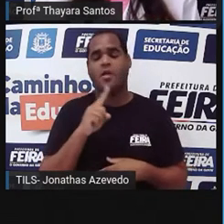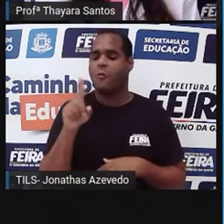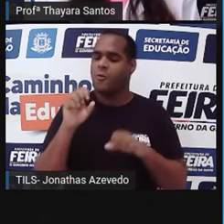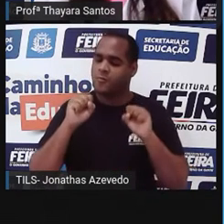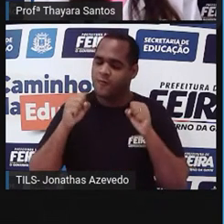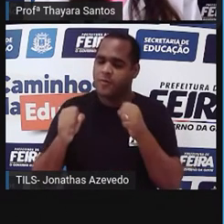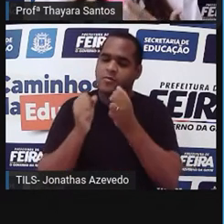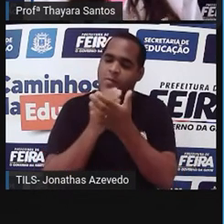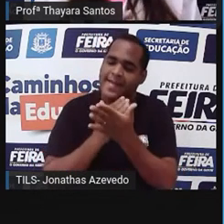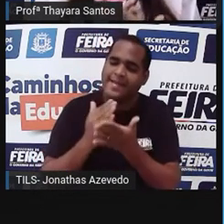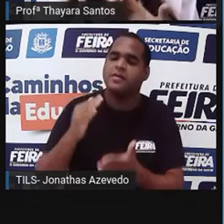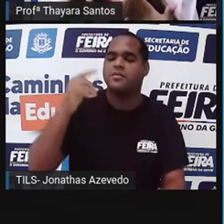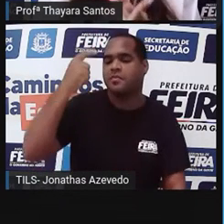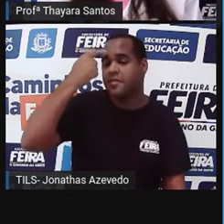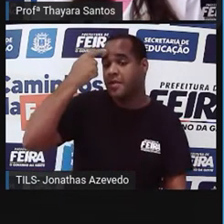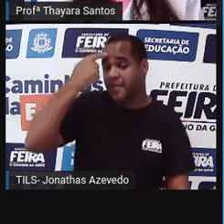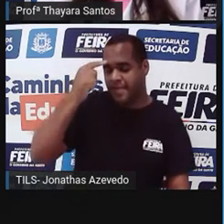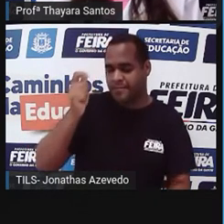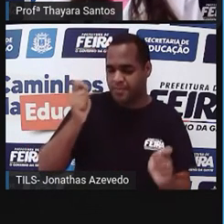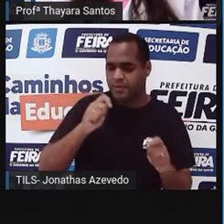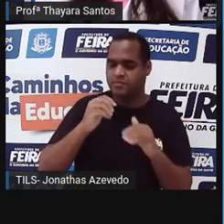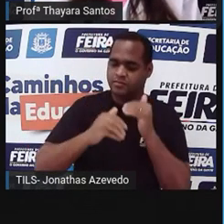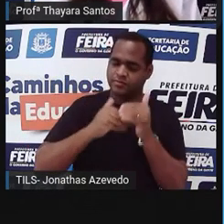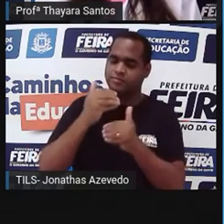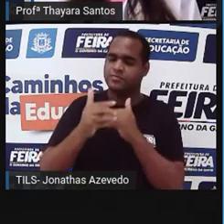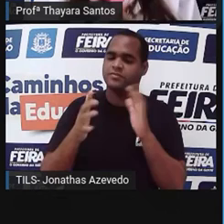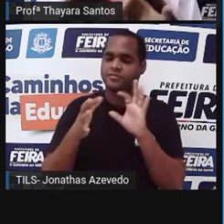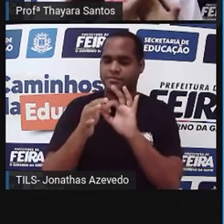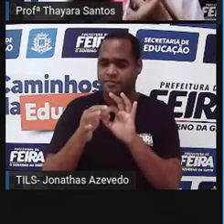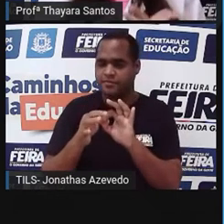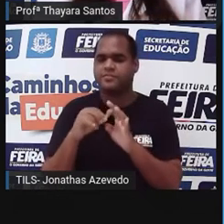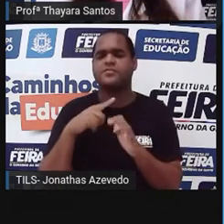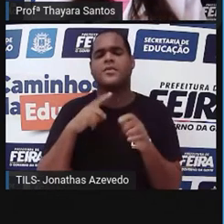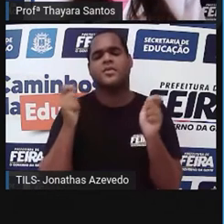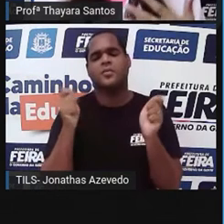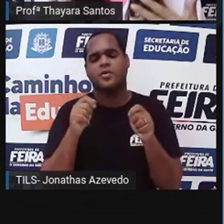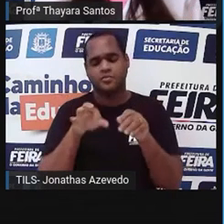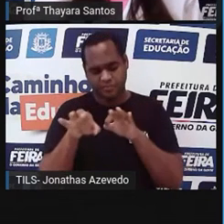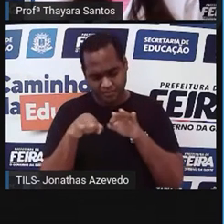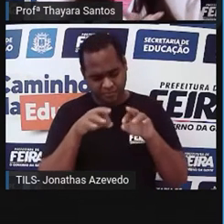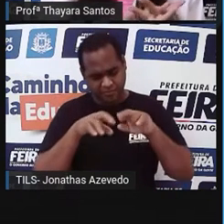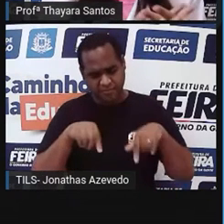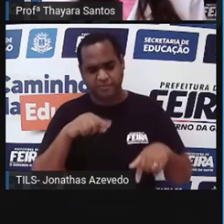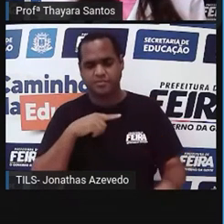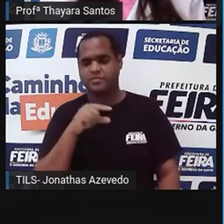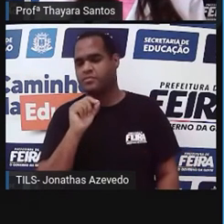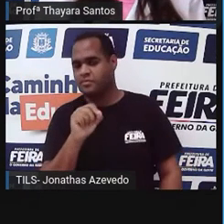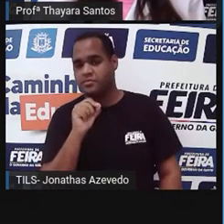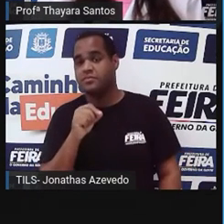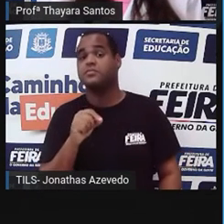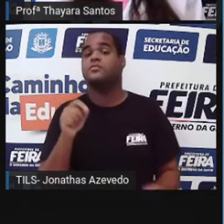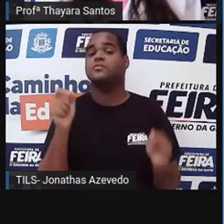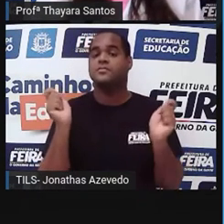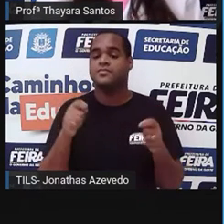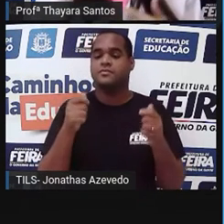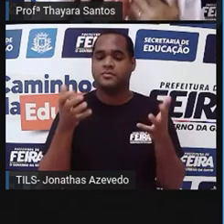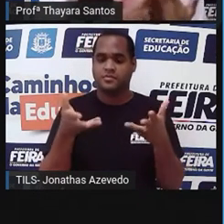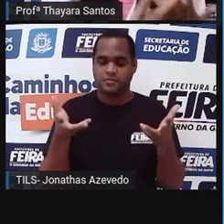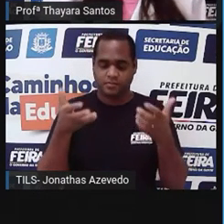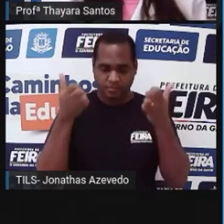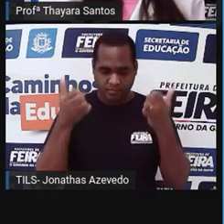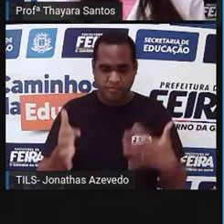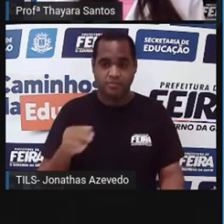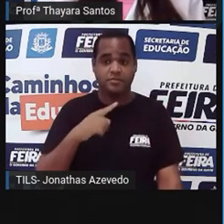começar a pensar como parte integrante dessa natureza. O que é que a gente pode fazer para manter esses serviços, para